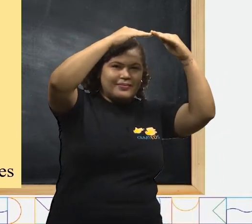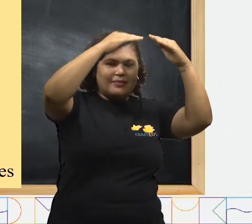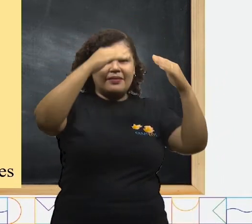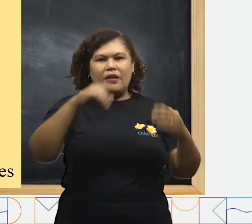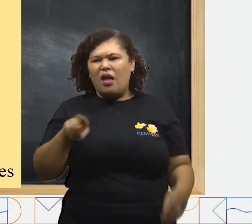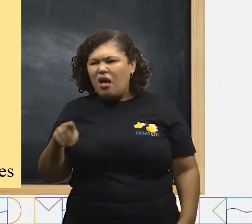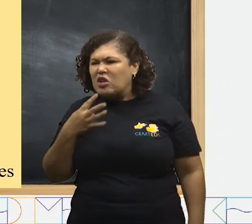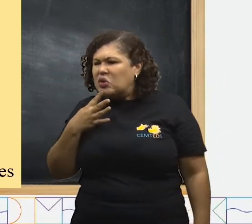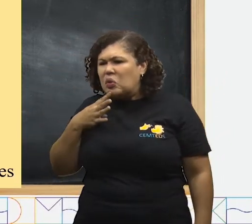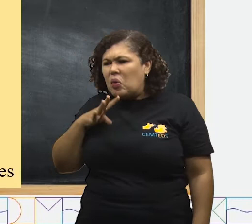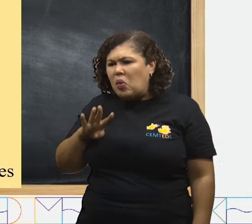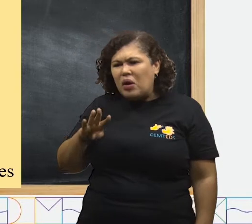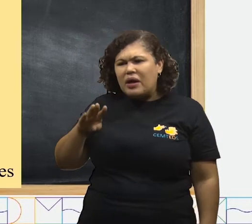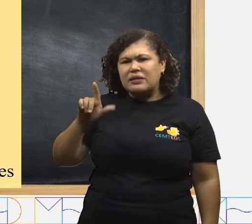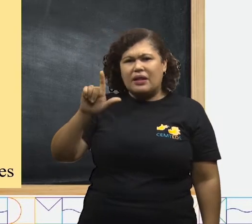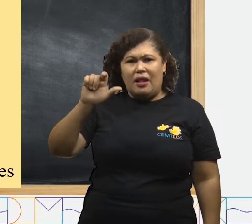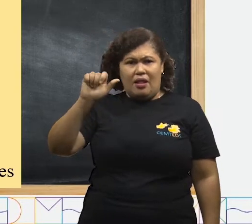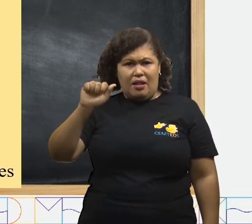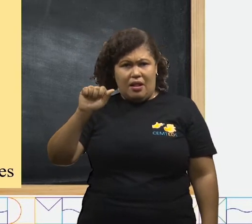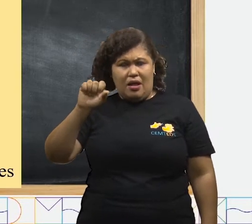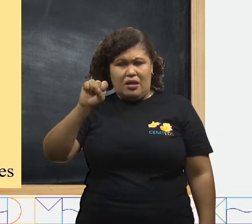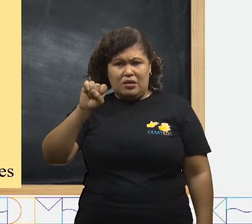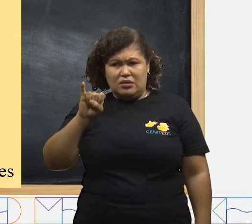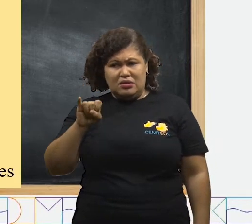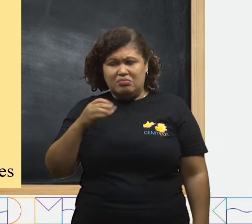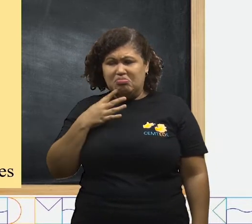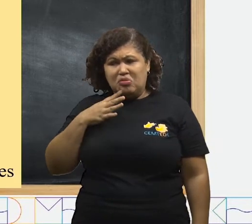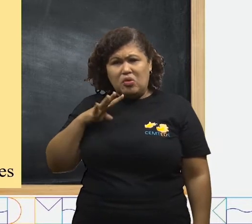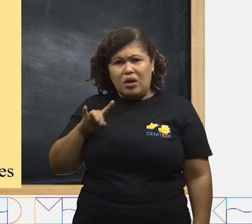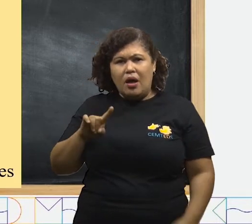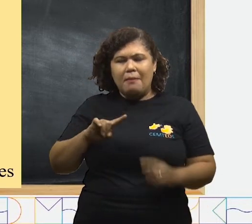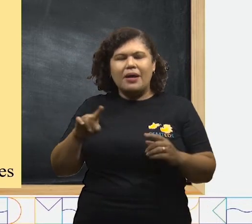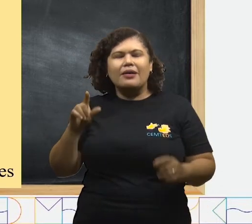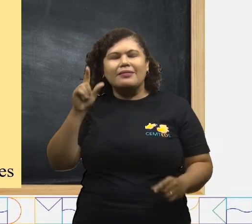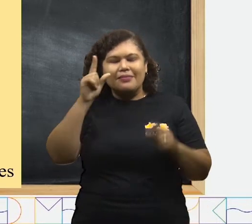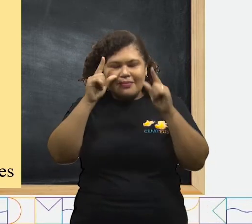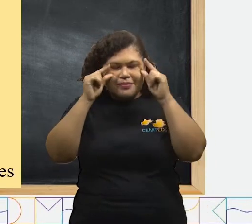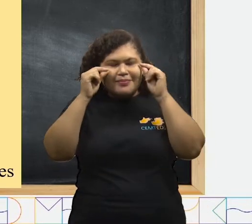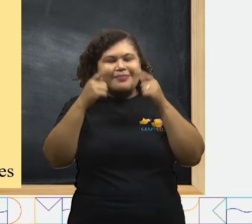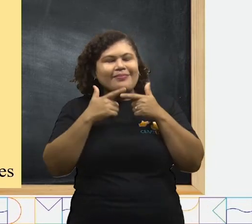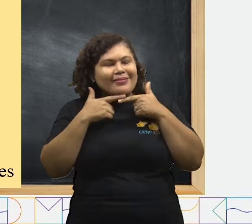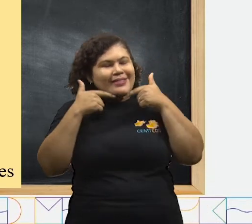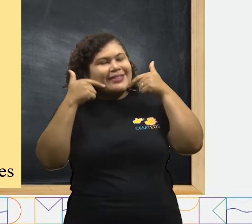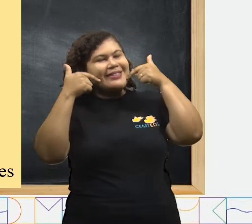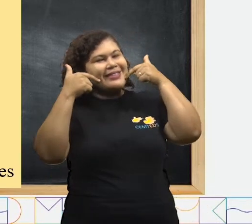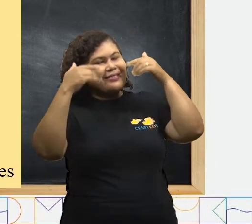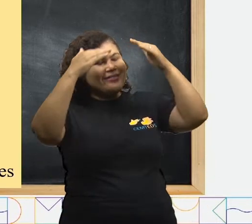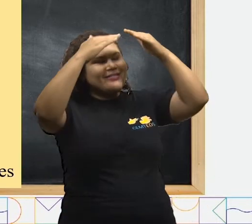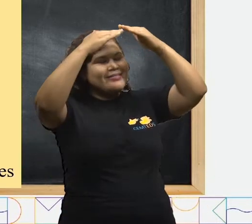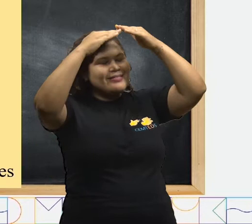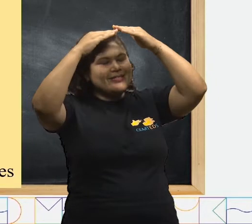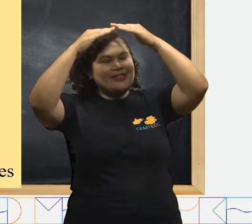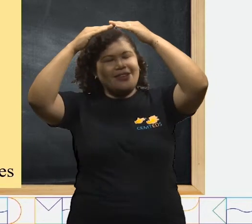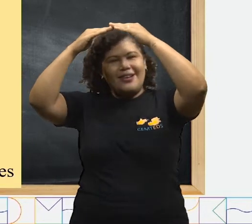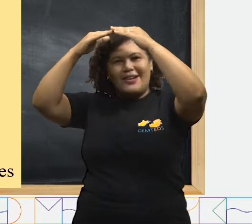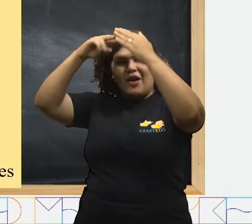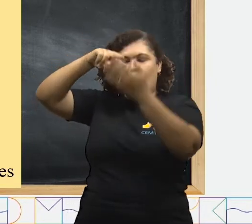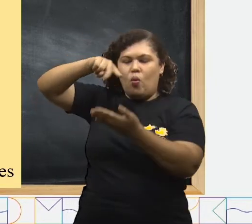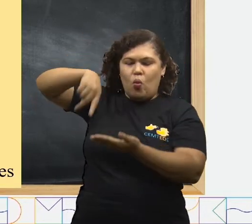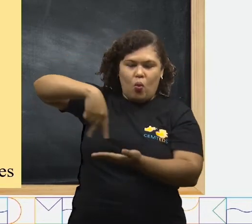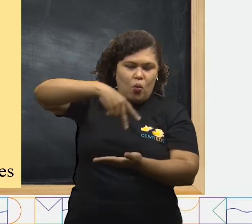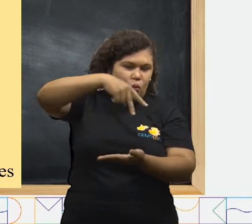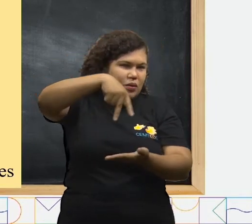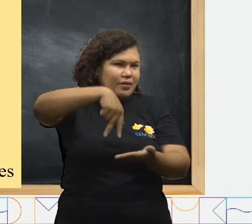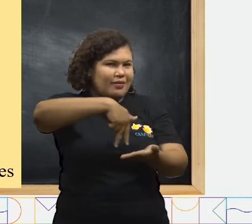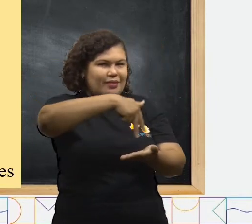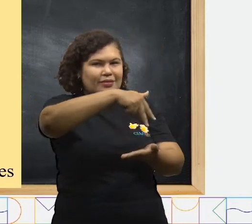lá. Não conhece nem lá nem si, mas fecha os olhos e sorri. Roda,